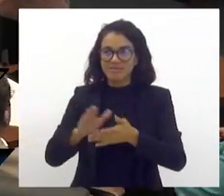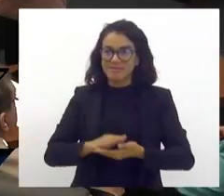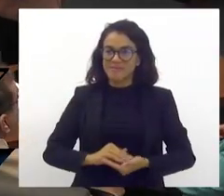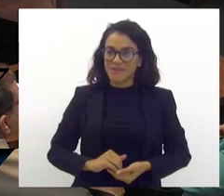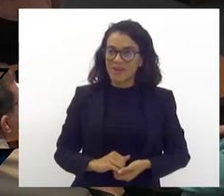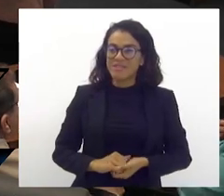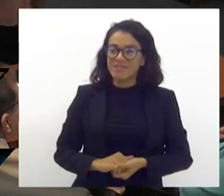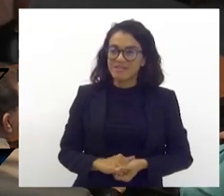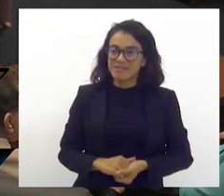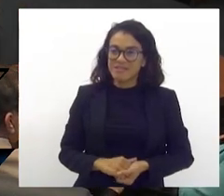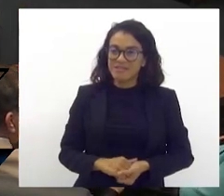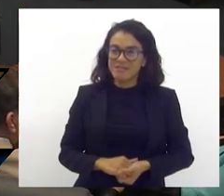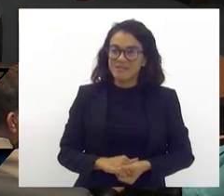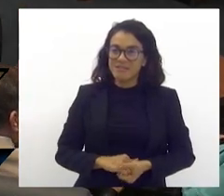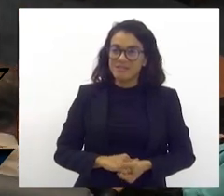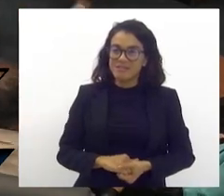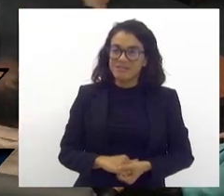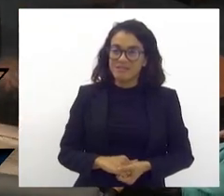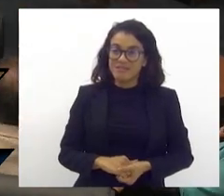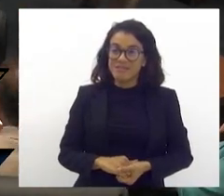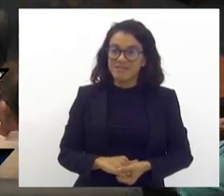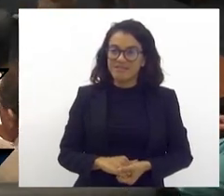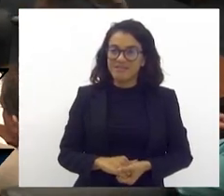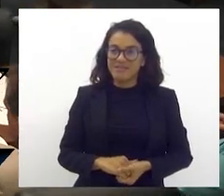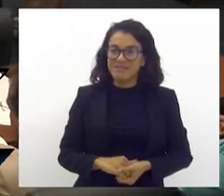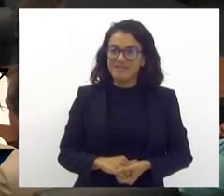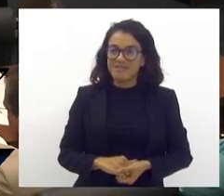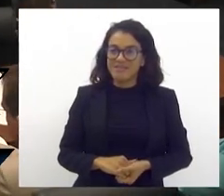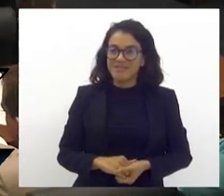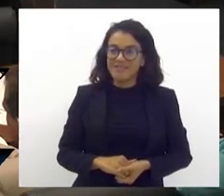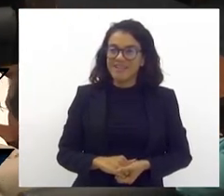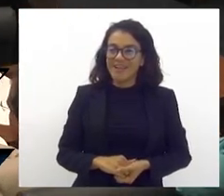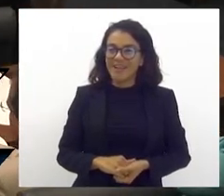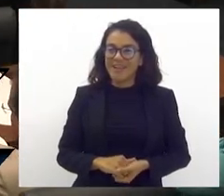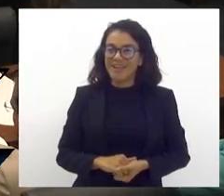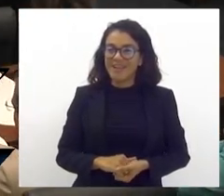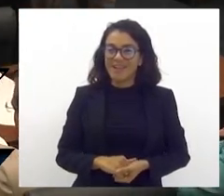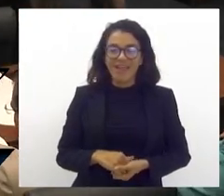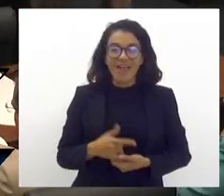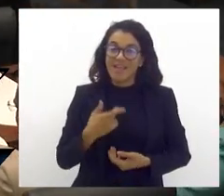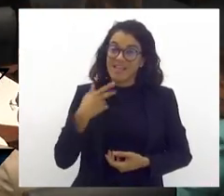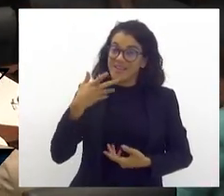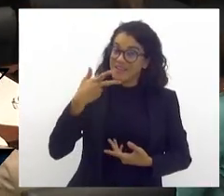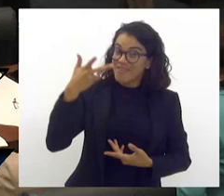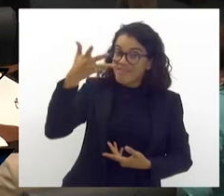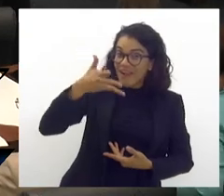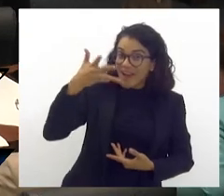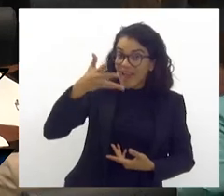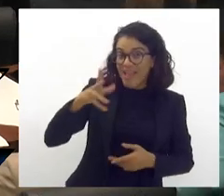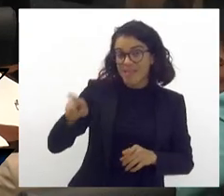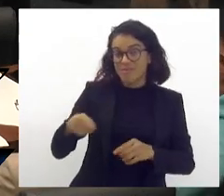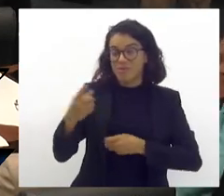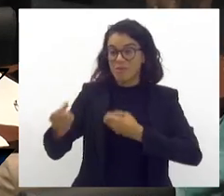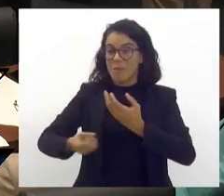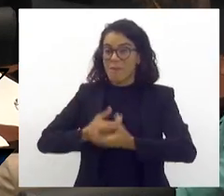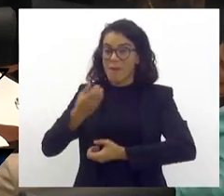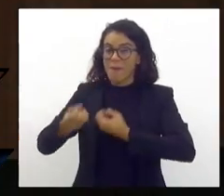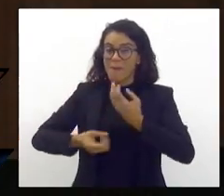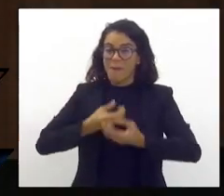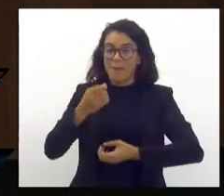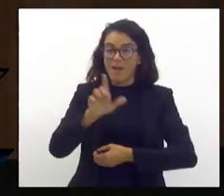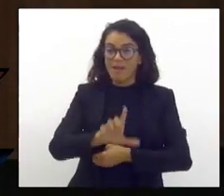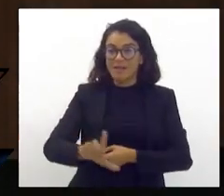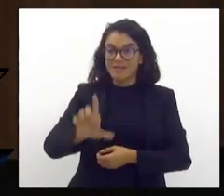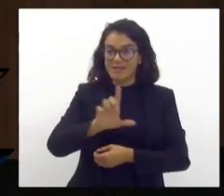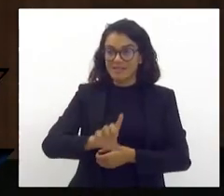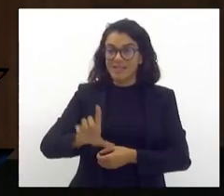linda. Deputada Verônica. Bom, fazer fala depois de um recital